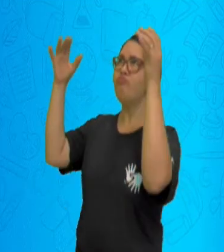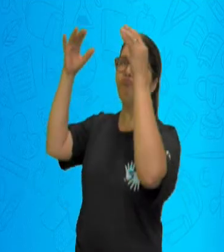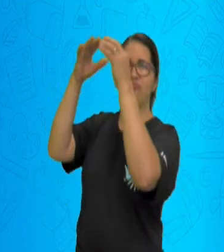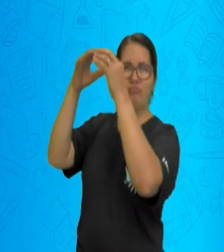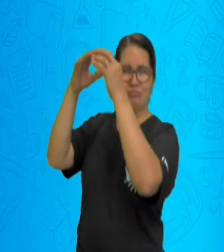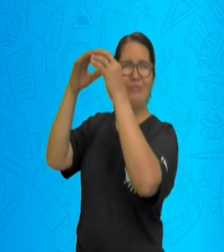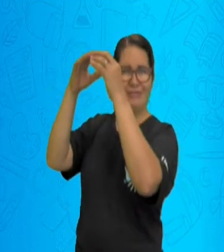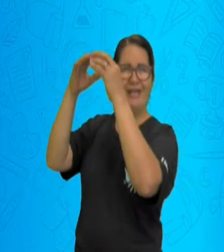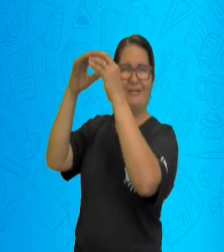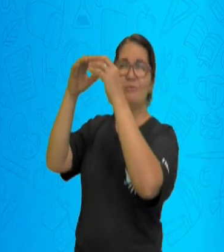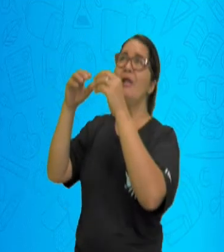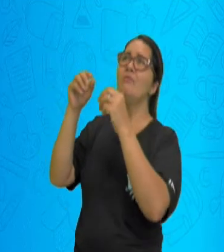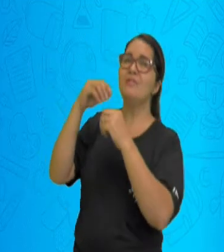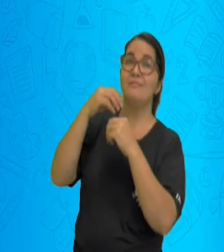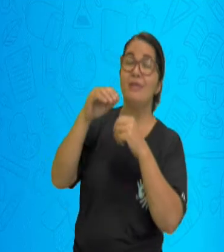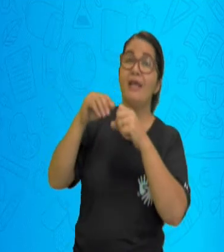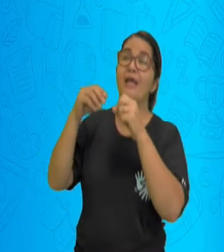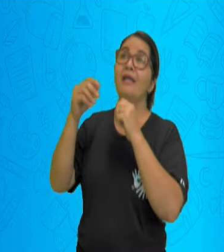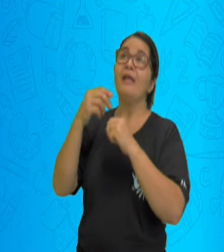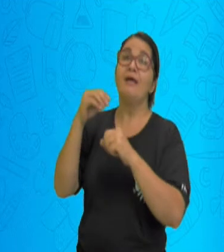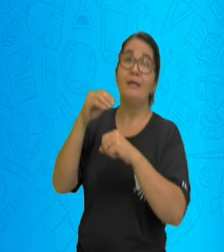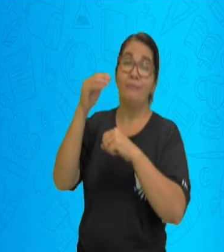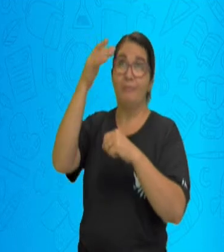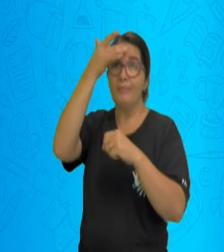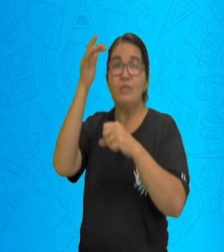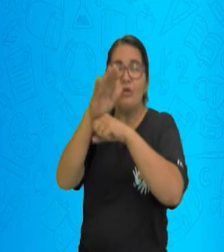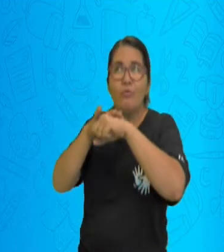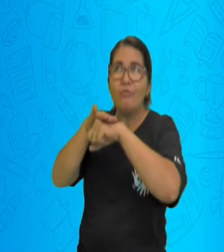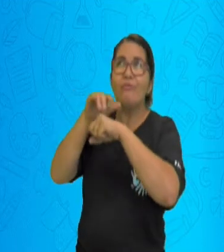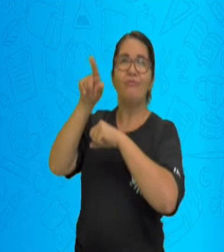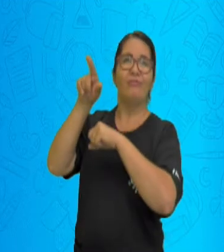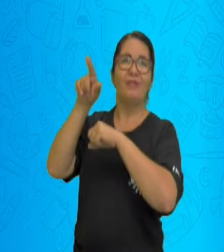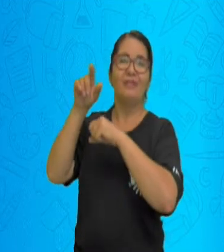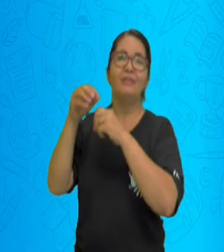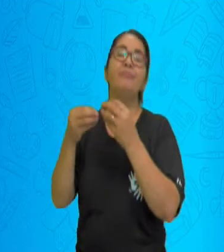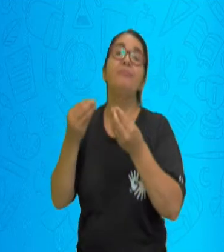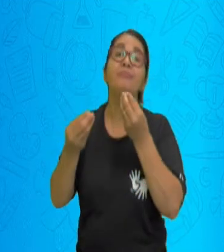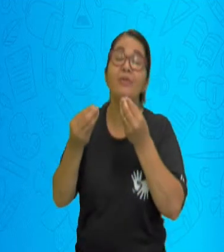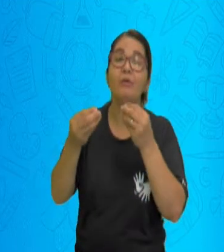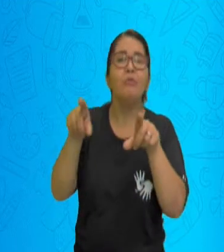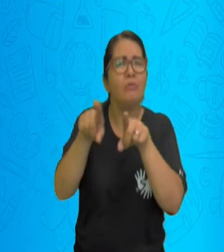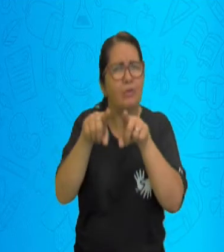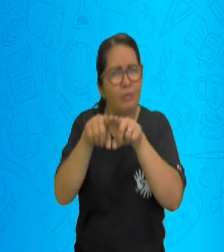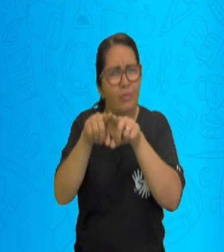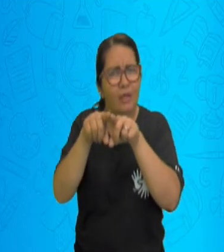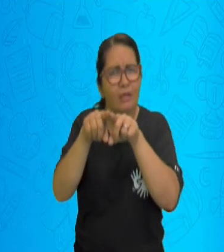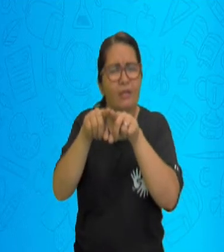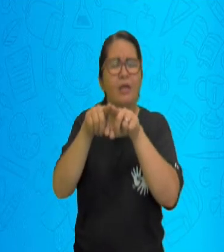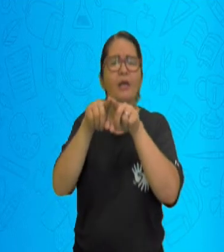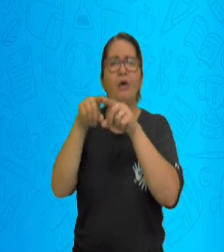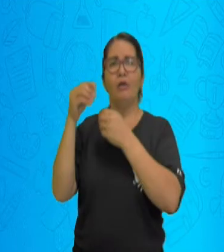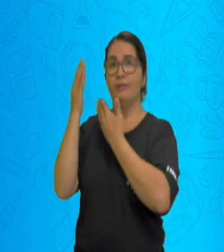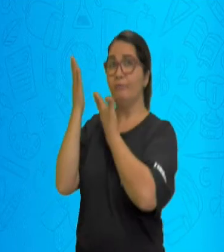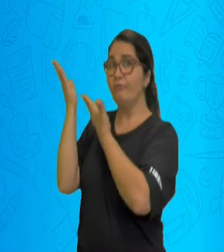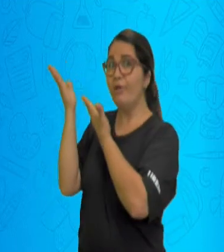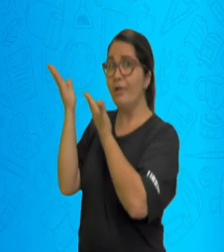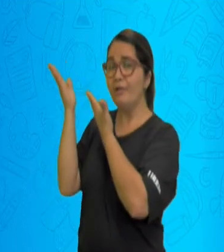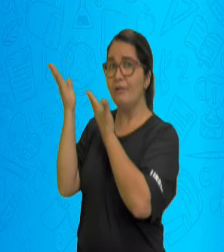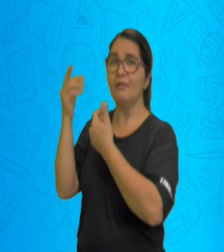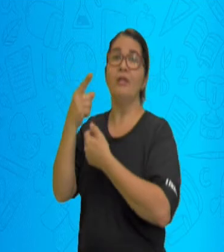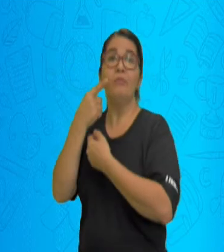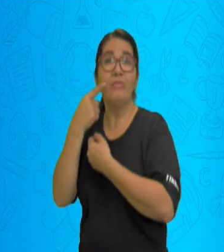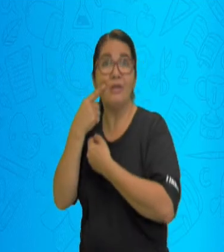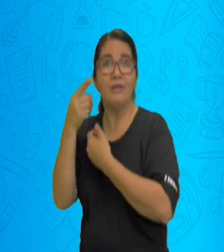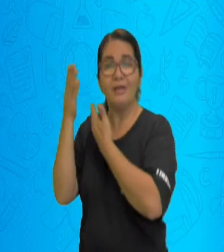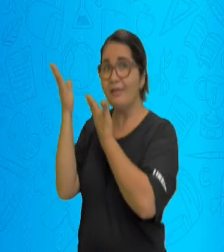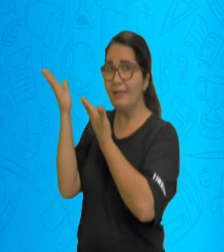fala se, pra, tá, e até na forma escrita também, né? Olha lá, o também, TBM,